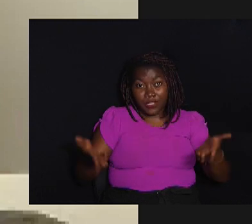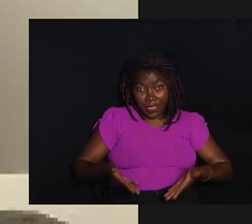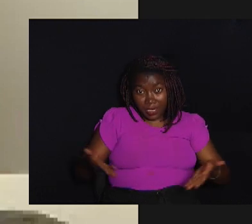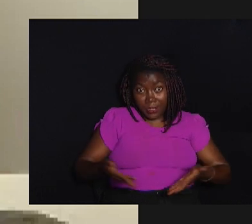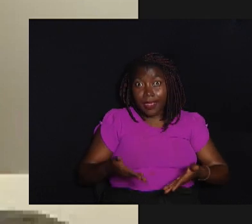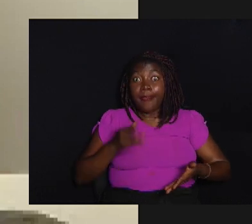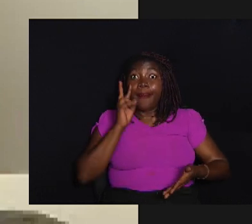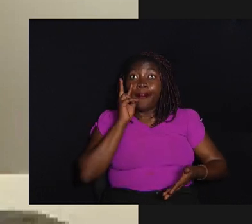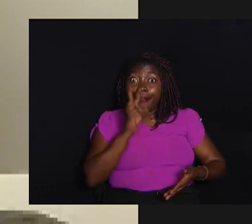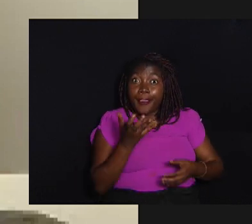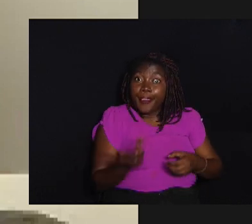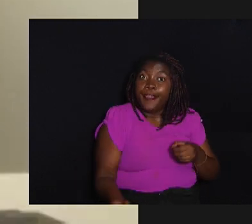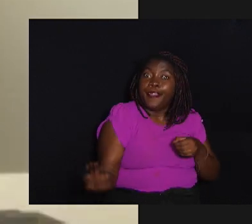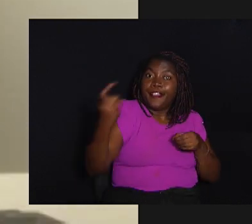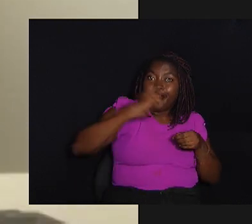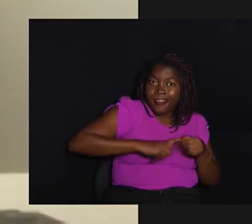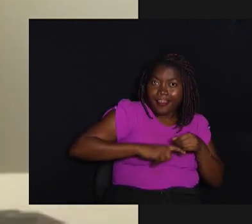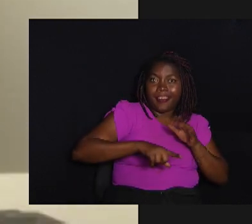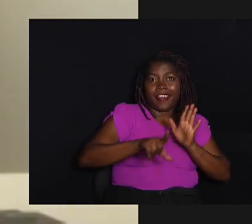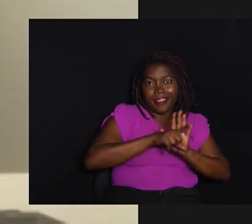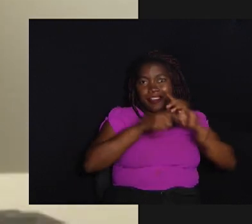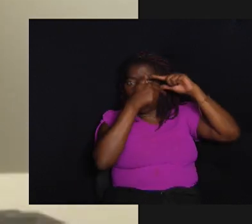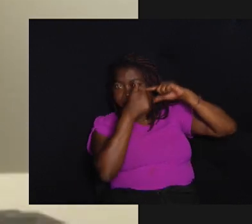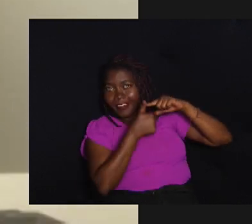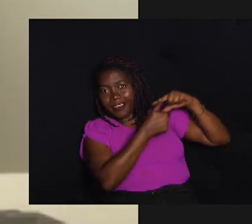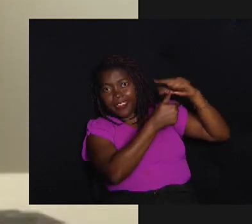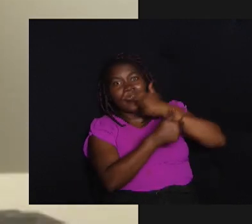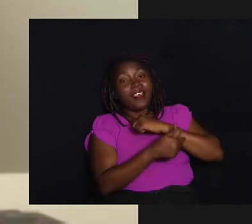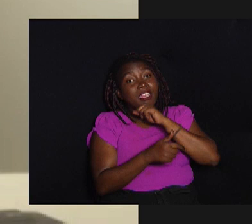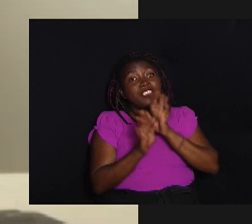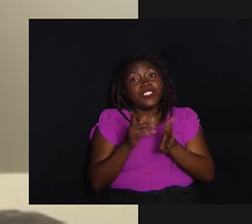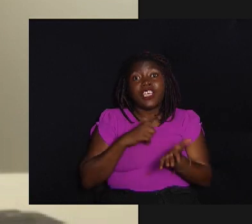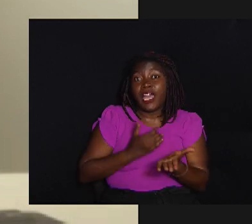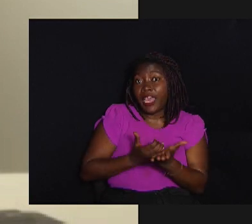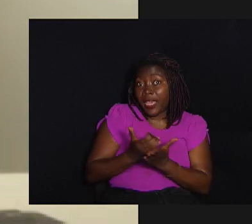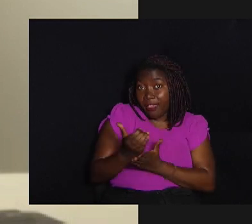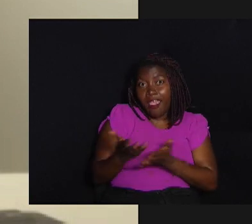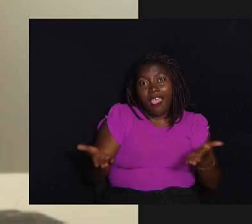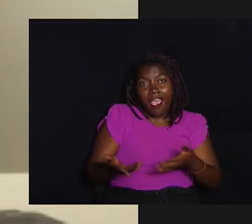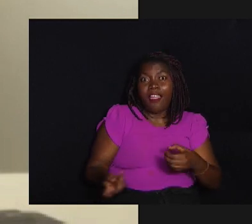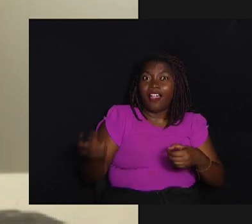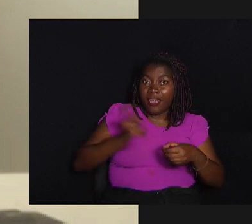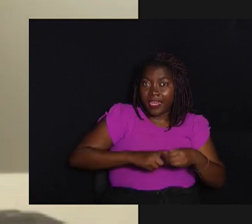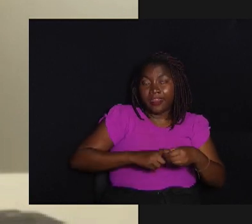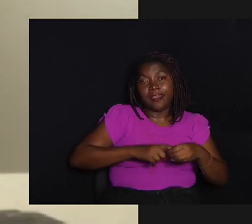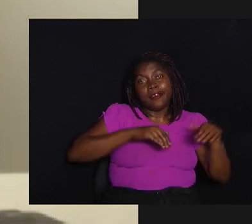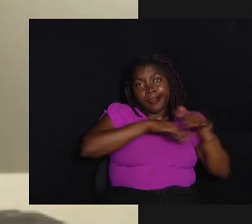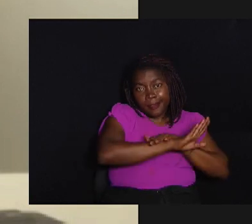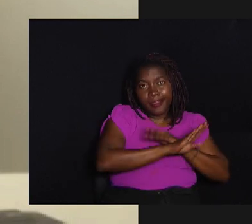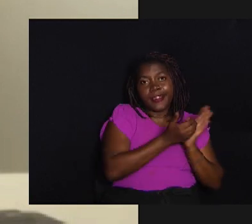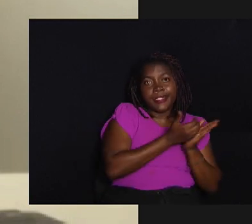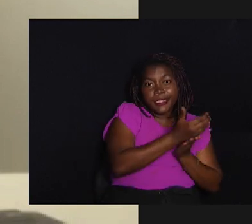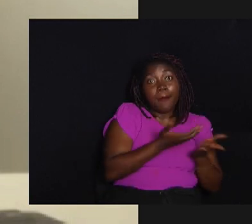revogar a lei da alienação parental. Esse projeto já teve um início e agora ele foi retomado, né? Ele havia sido arquivado inicialmente, agora ele foi